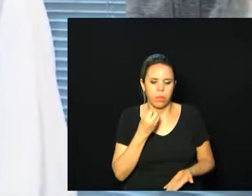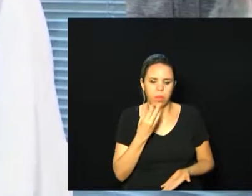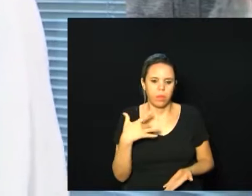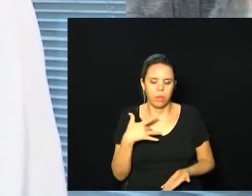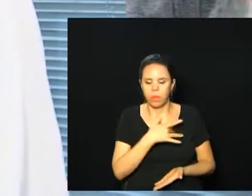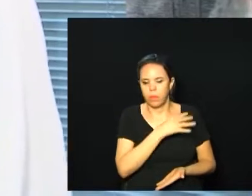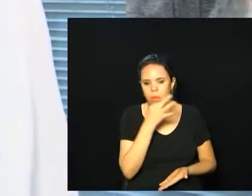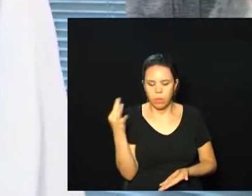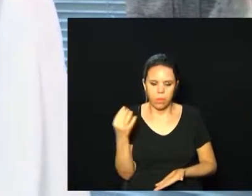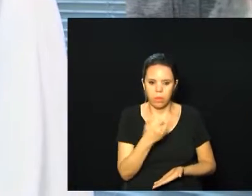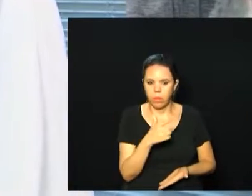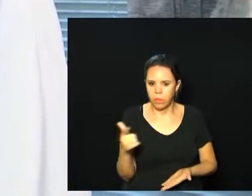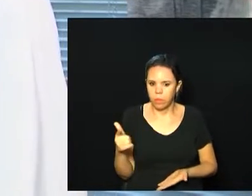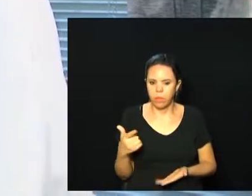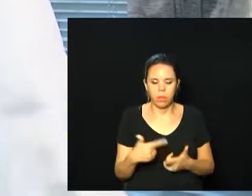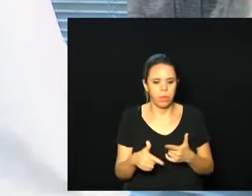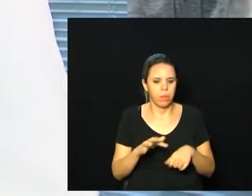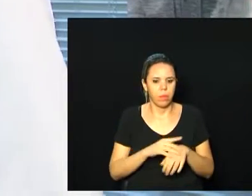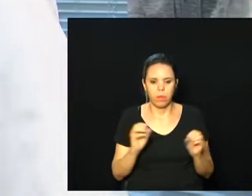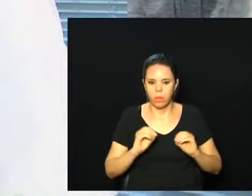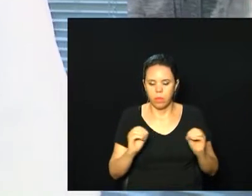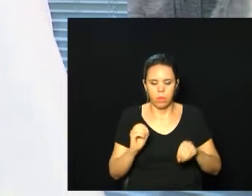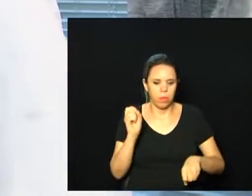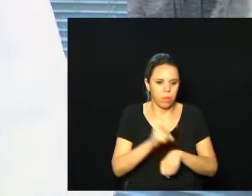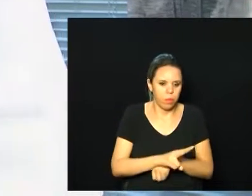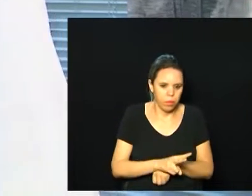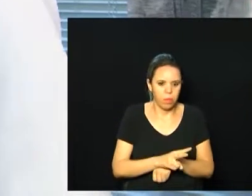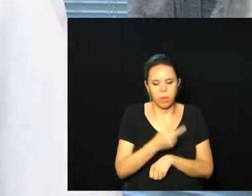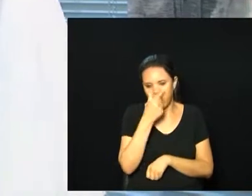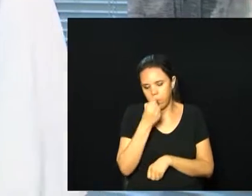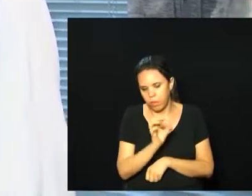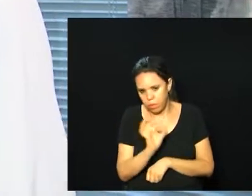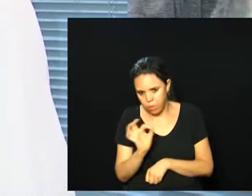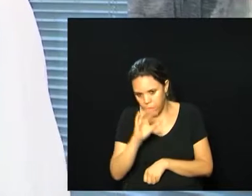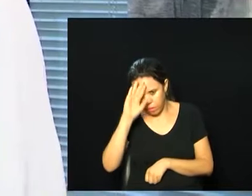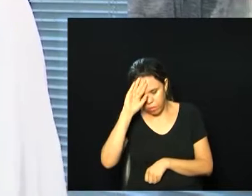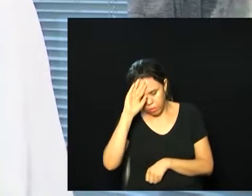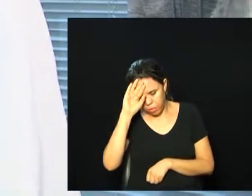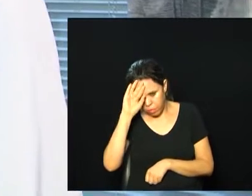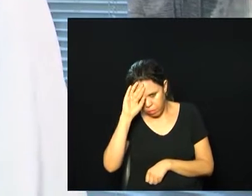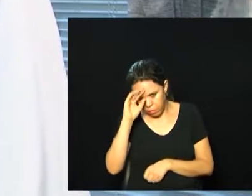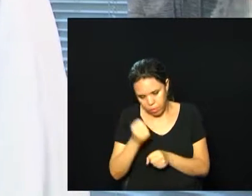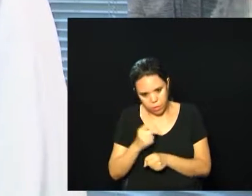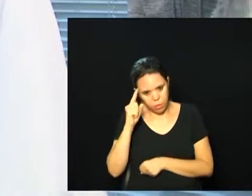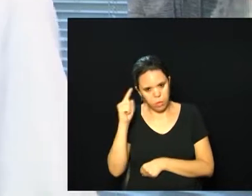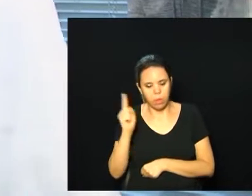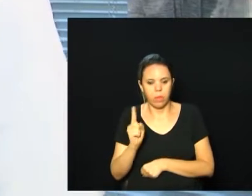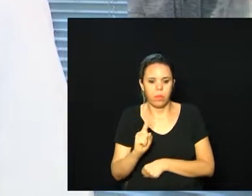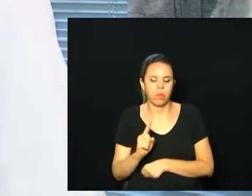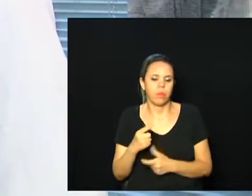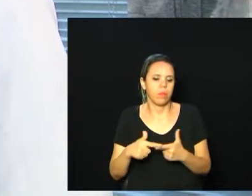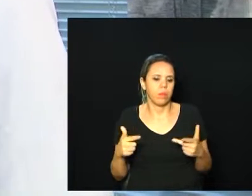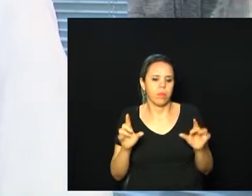de saúde, não ter nenhum sintoma de infecção, de gripe, febre nos últimos dias, e